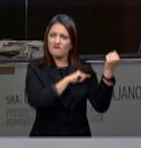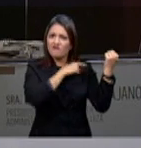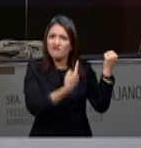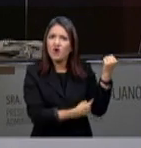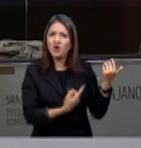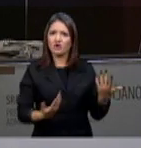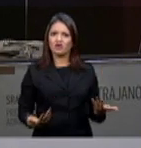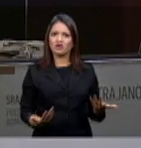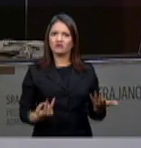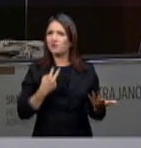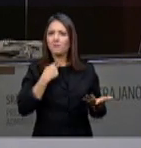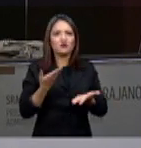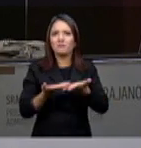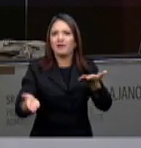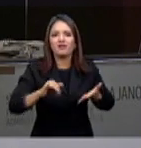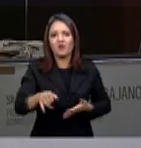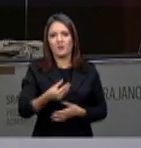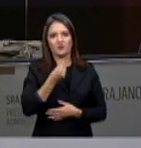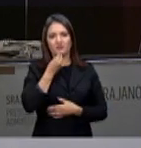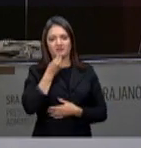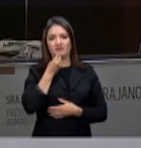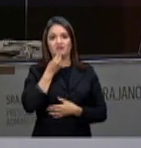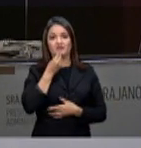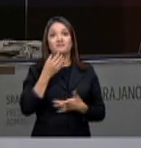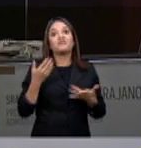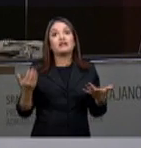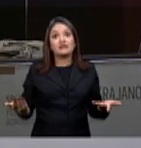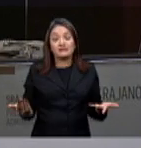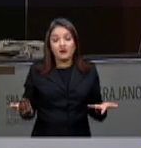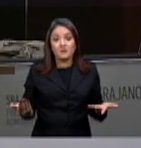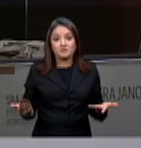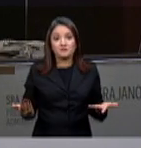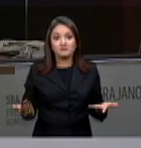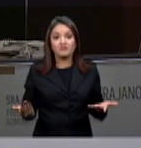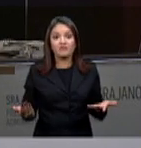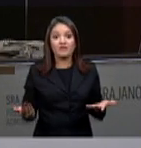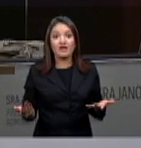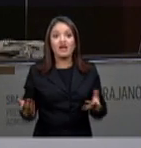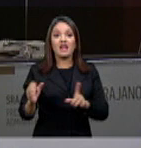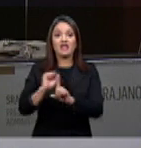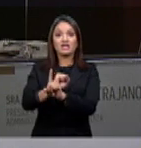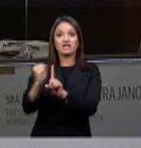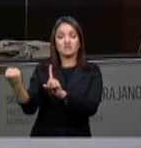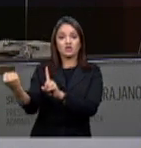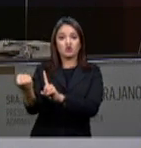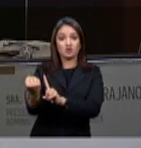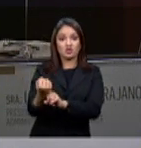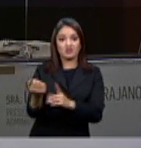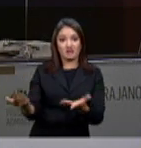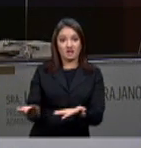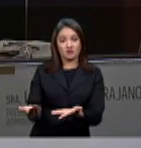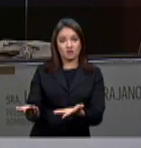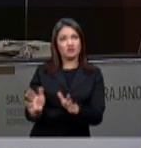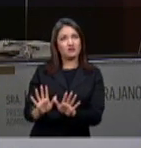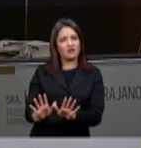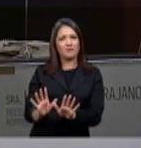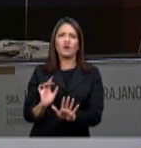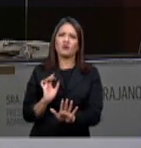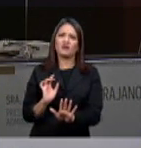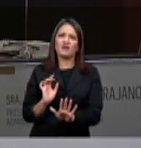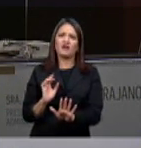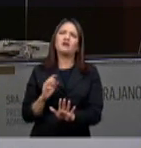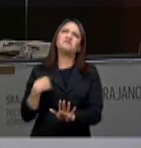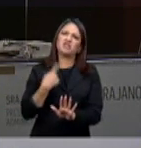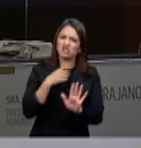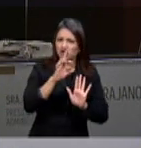isso isso que eu gostaria de começar então a oportunidade tá que a sociedade civil porque também por mais que a gente